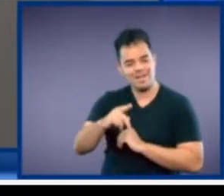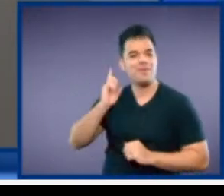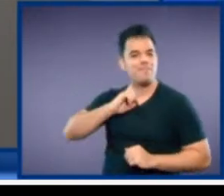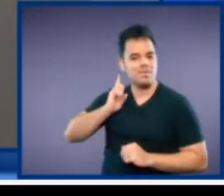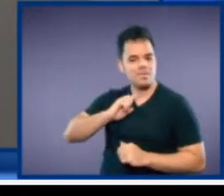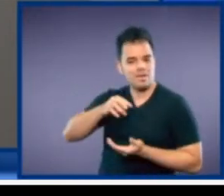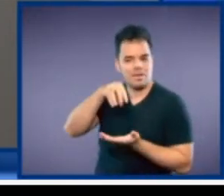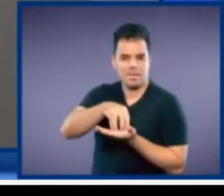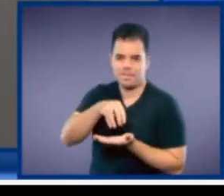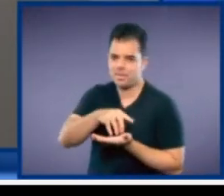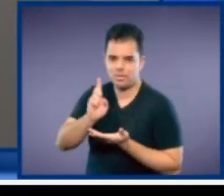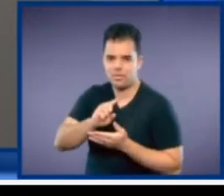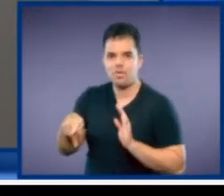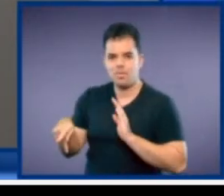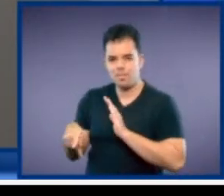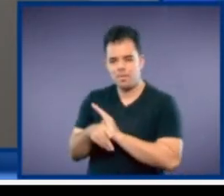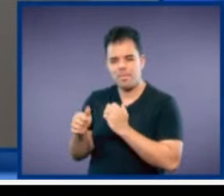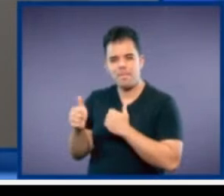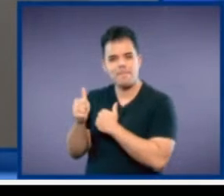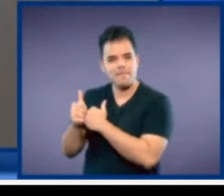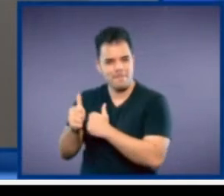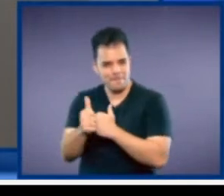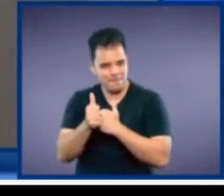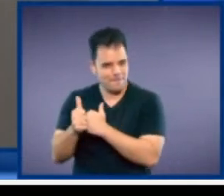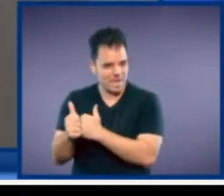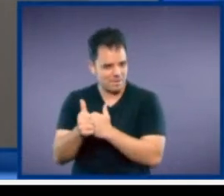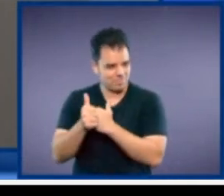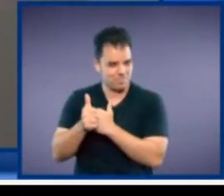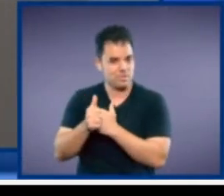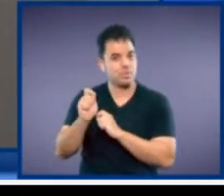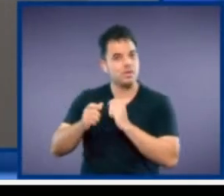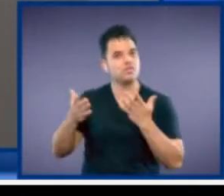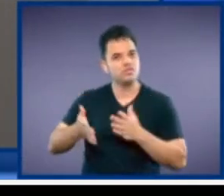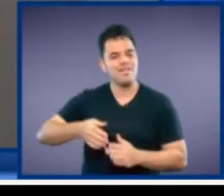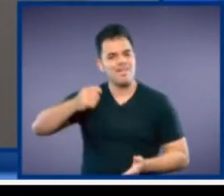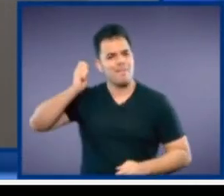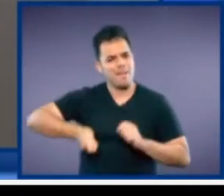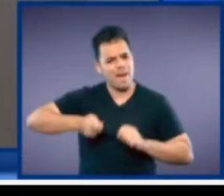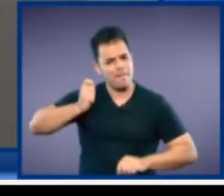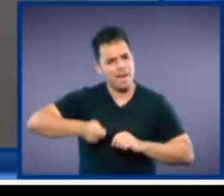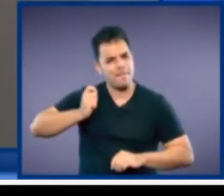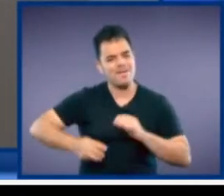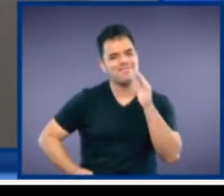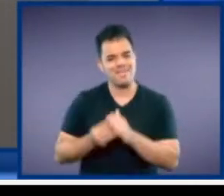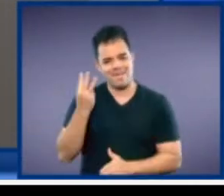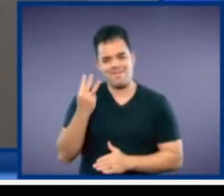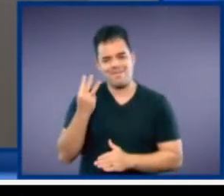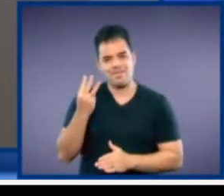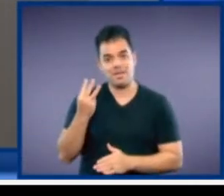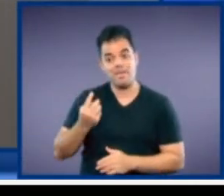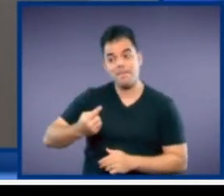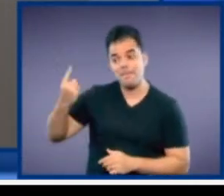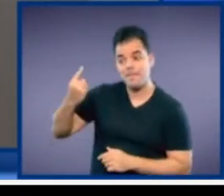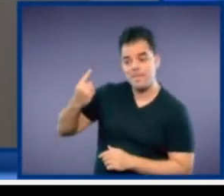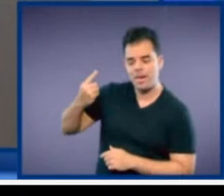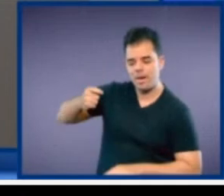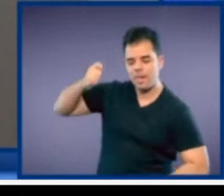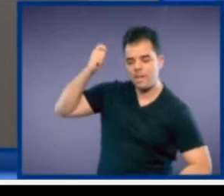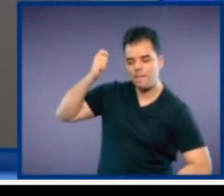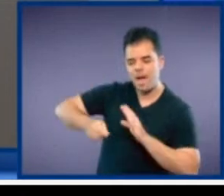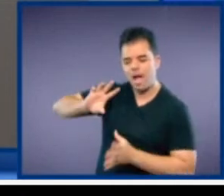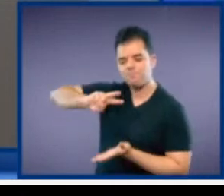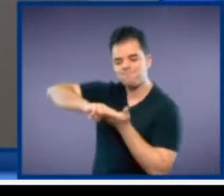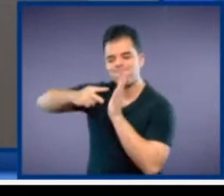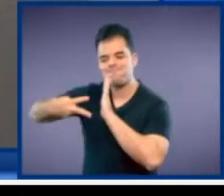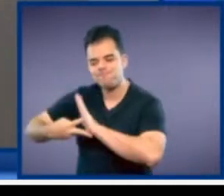capital, sou do Triângulo, como o governador Zema, vou bater esse martelo aqui 3 vezes. A primeira batida representa todo